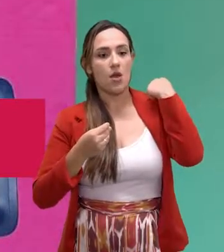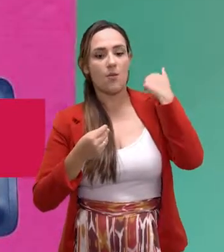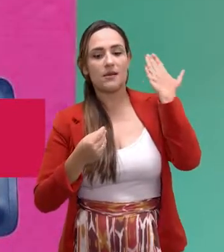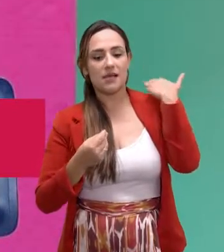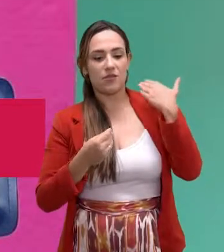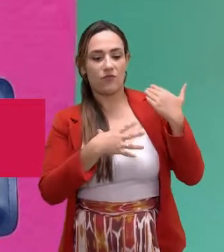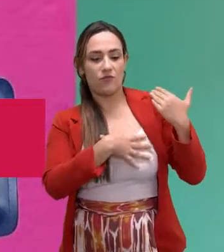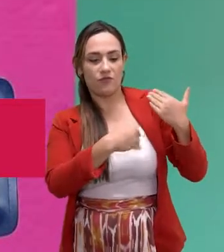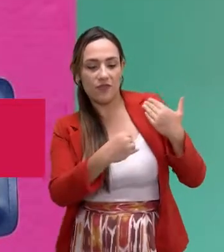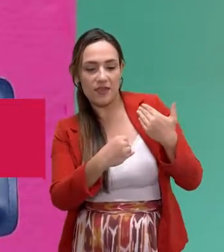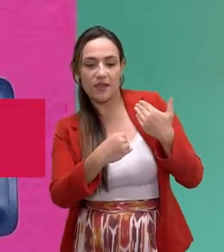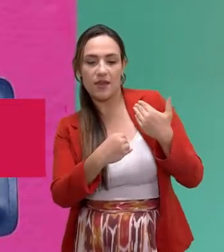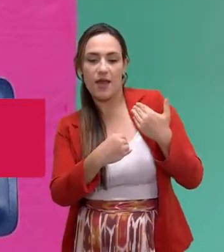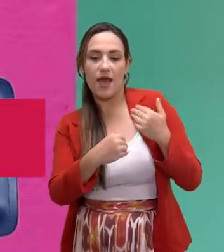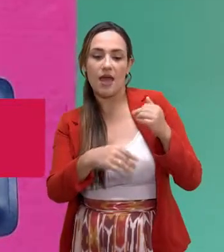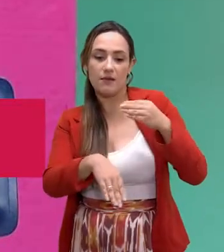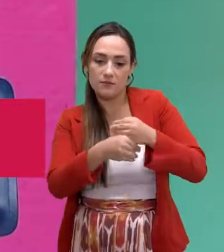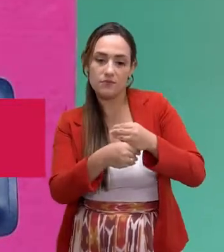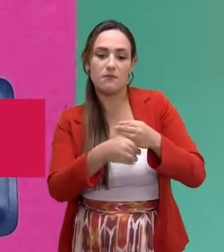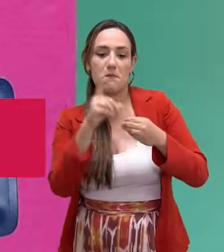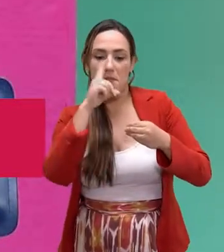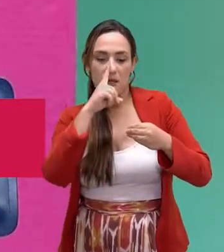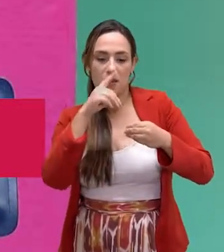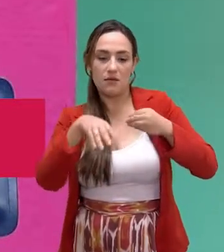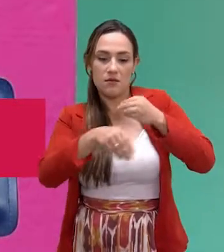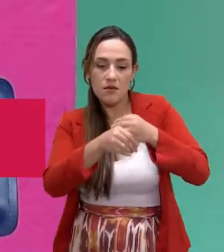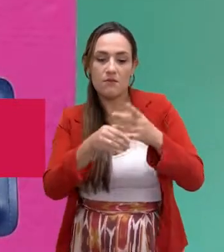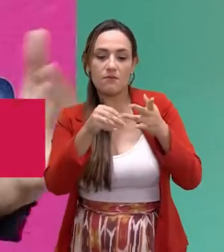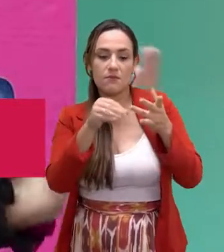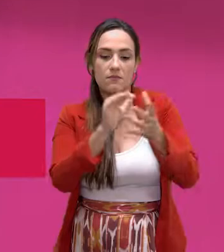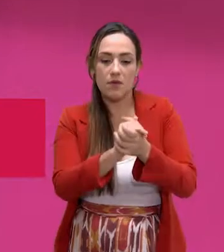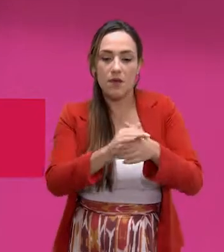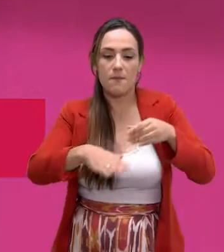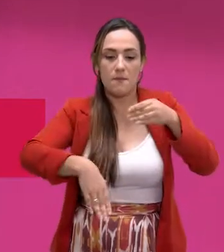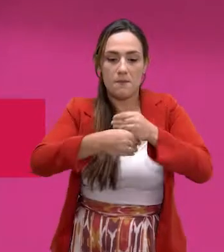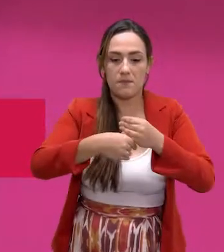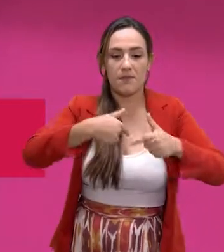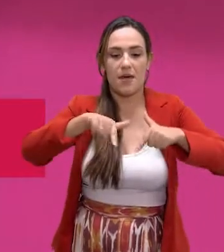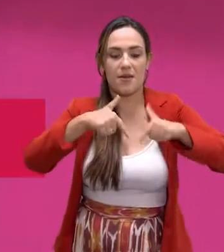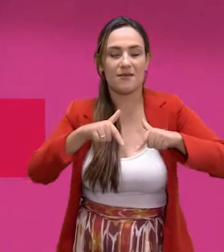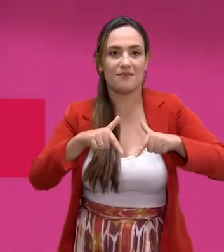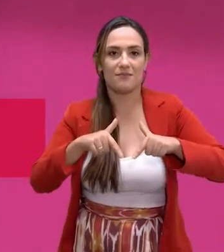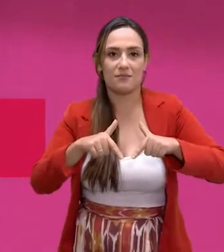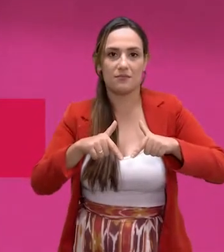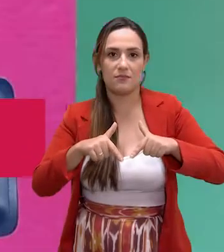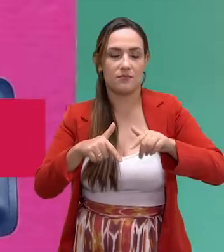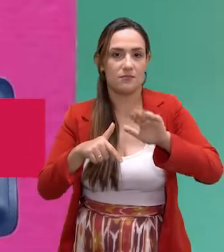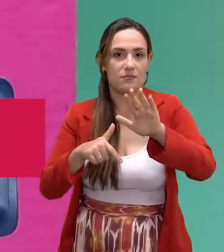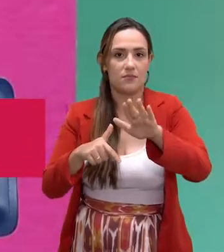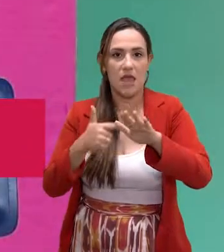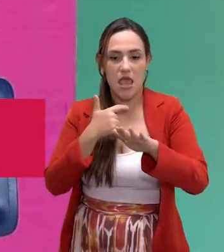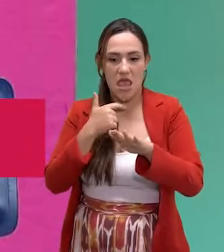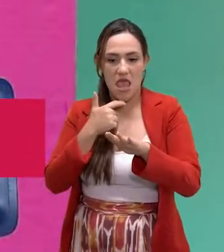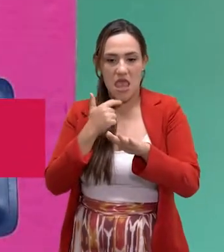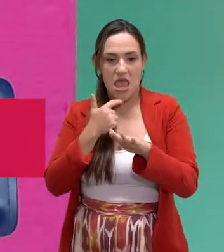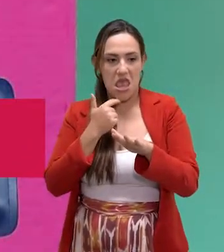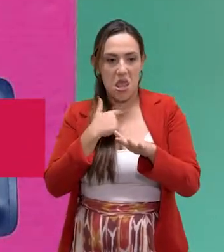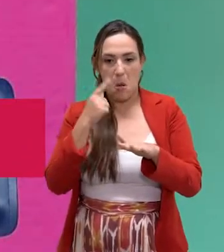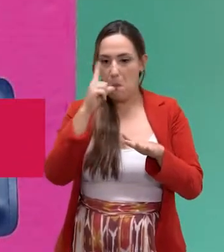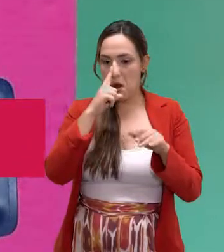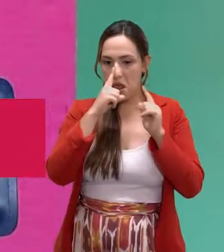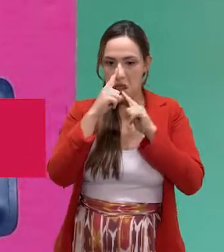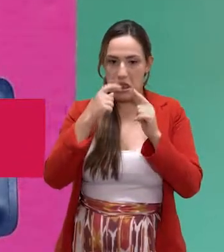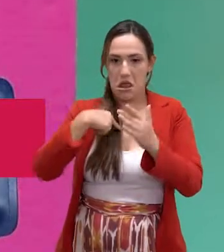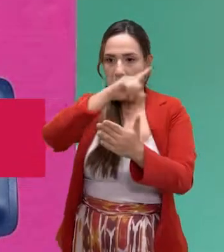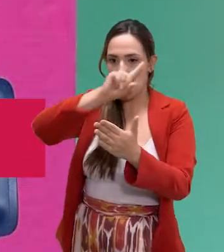mães, aí vamos para o mercado de trabalho e tudo isso fica agregado. Nós não deixamos de ser mãe para virar uma profissional. Então, isso tem que ser olhado,